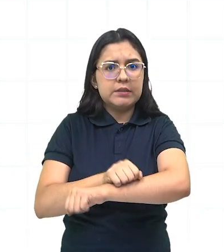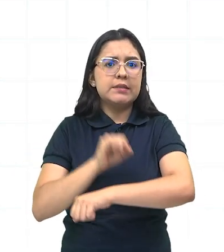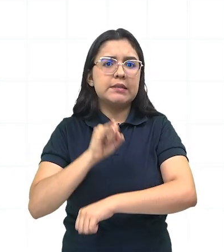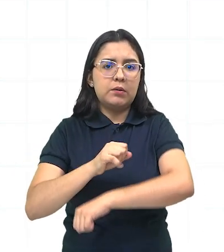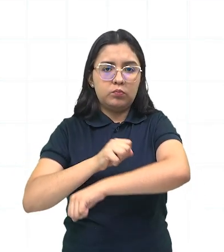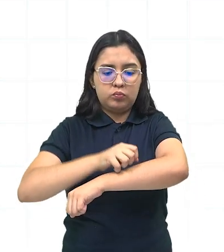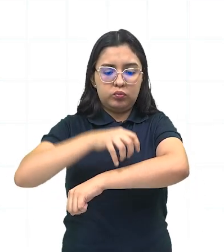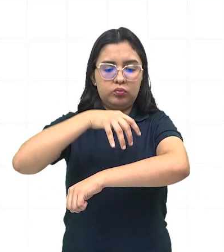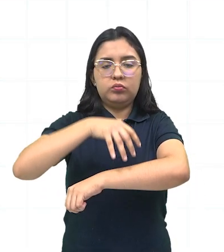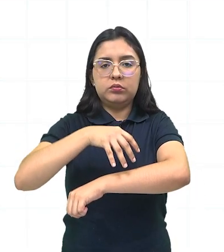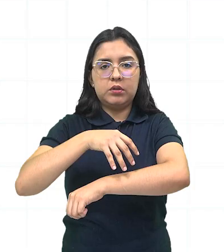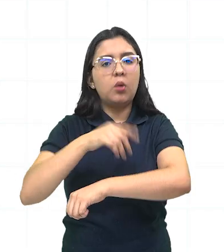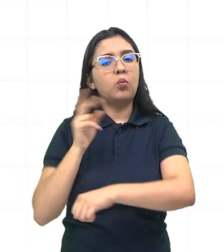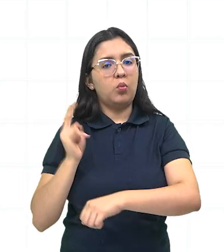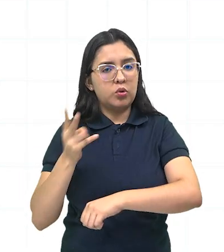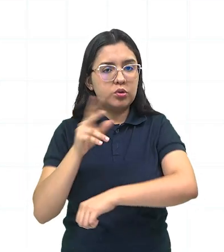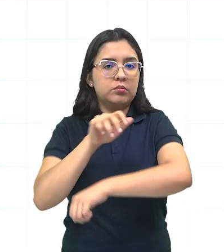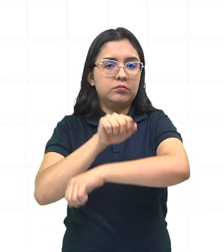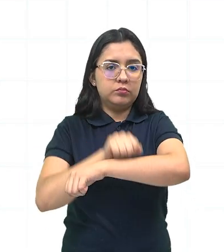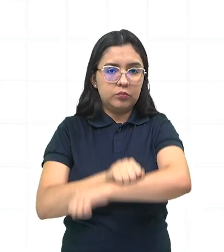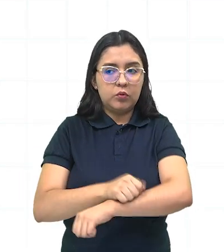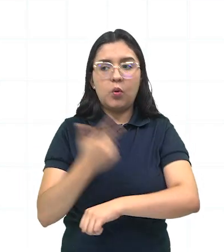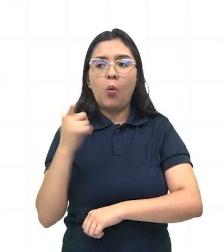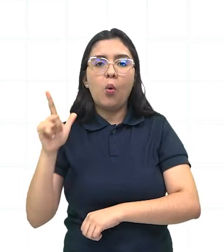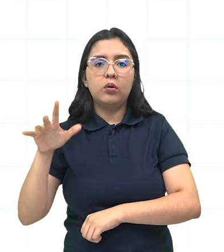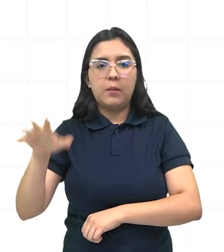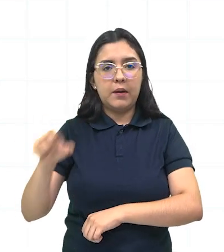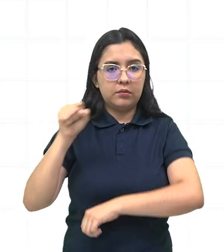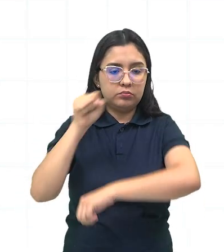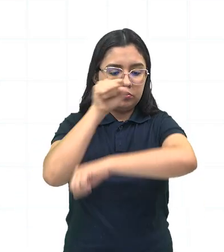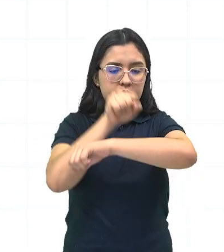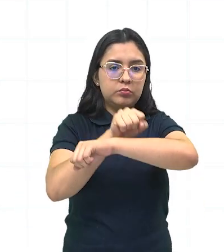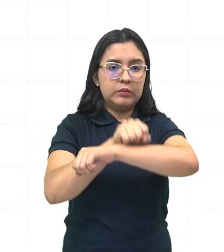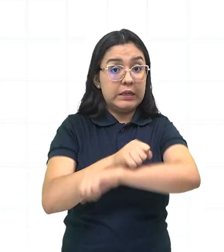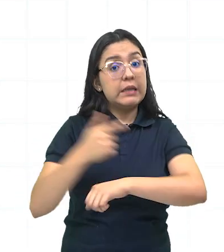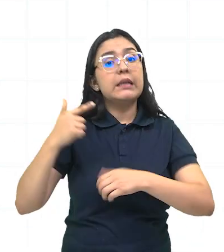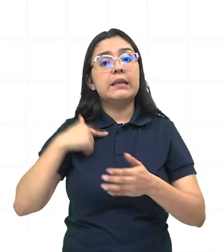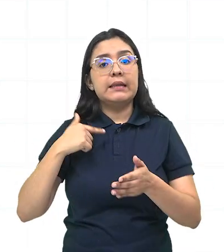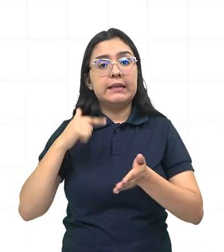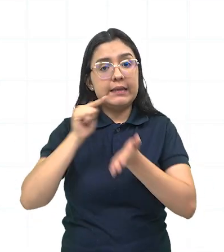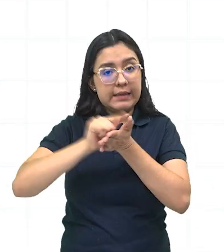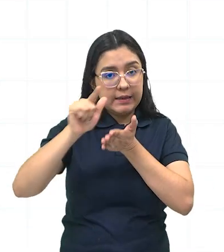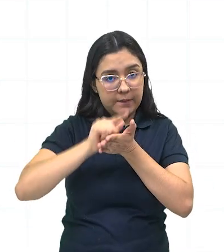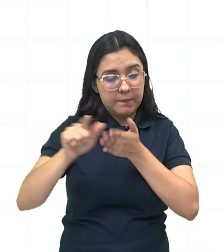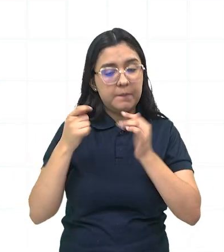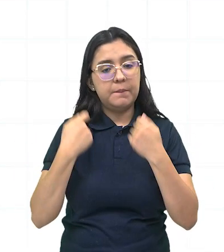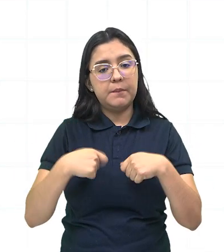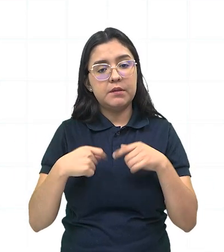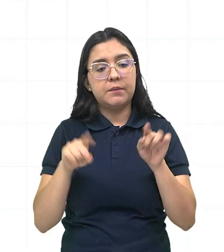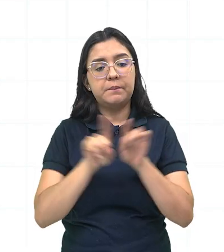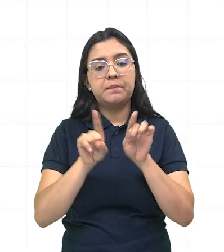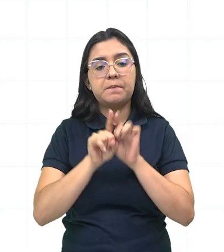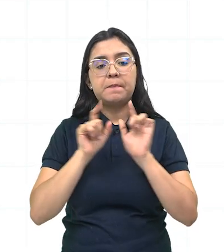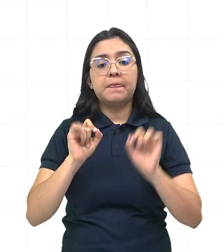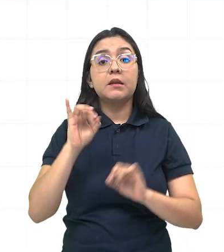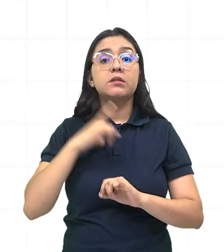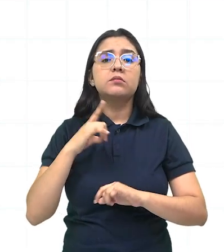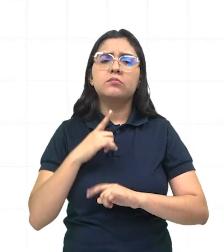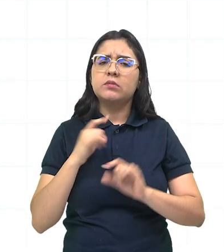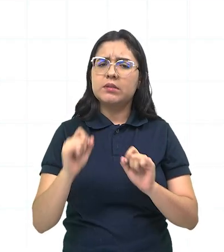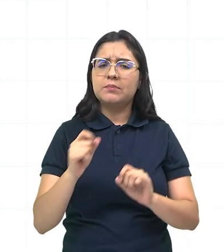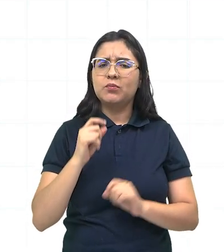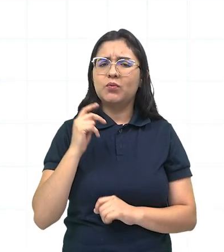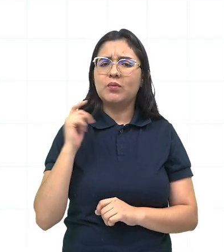não retirar de cima da ferida. Coloque outro pano limpo por cima. Em último caso, quando a hemorragia é